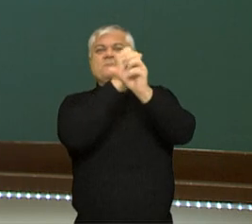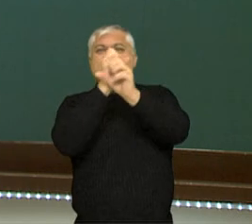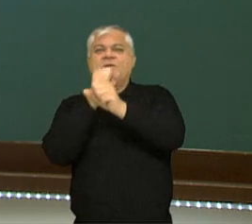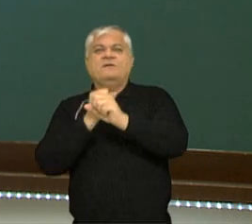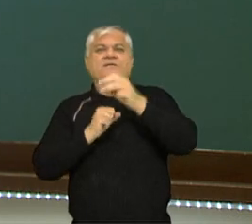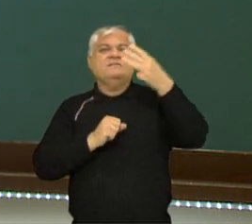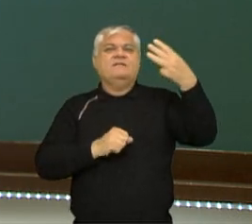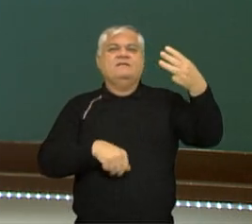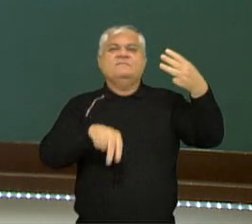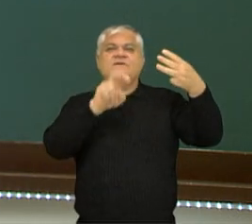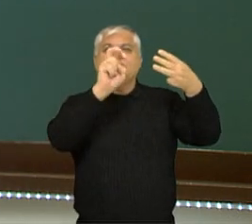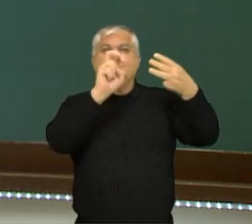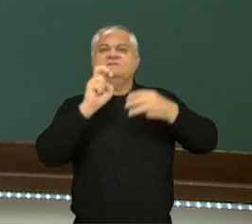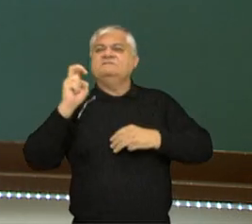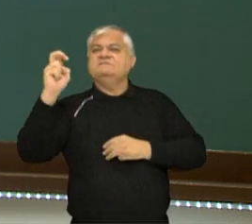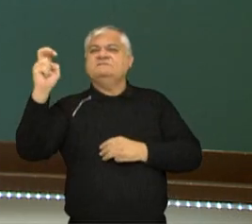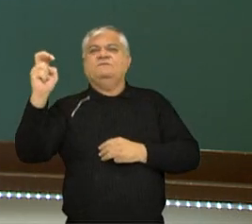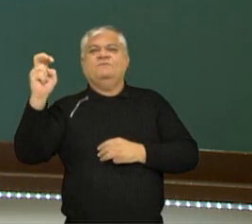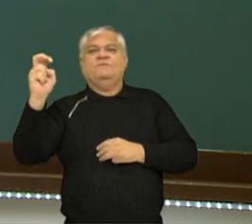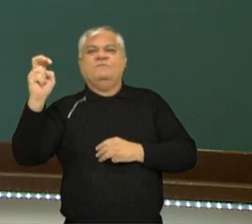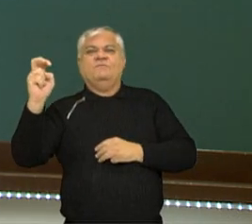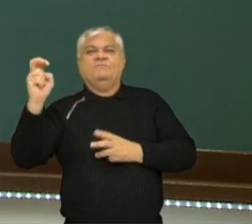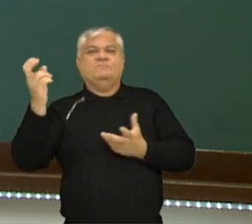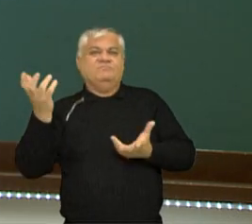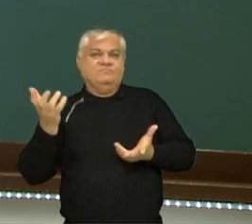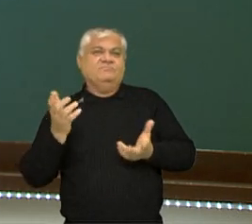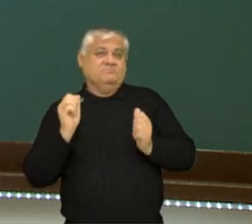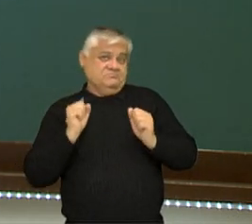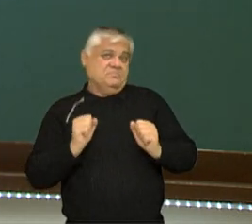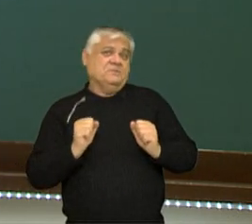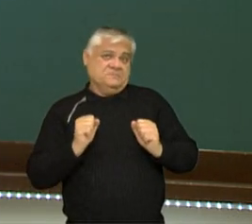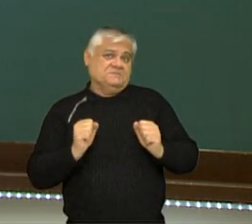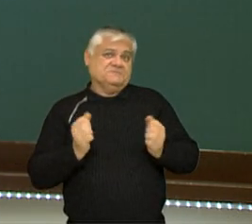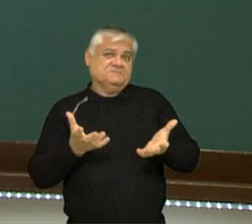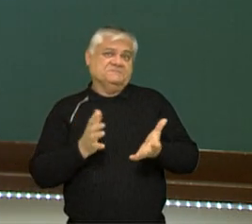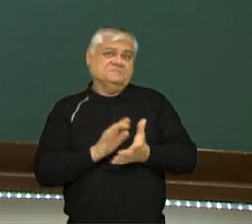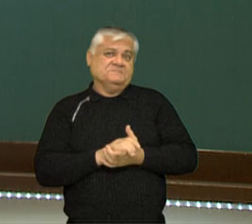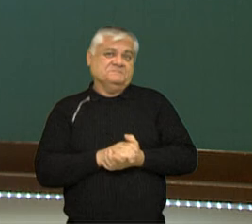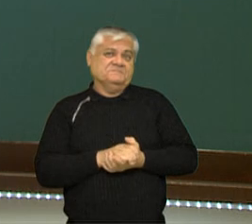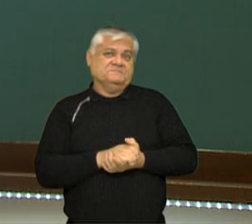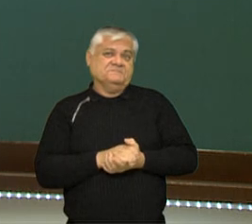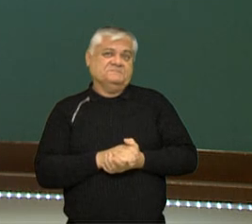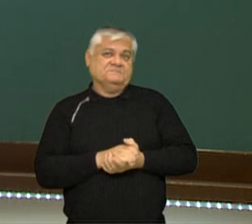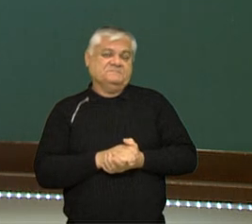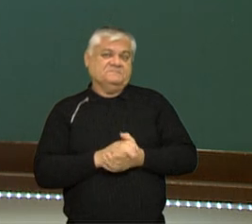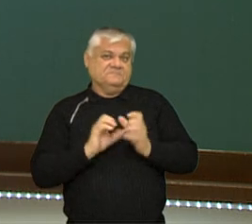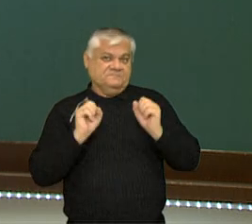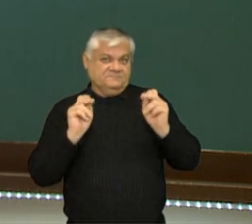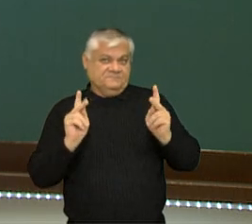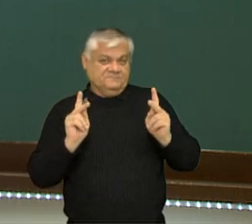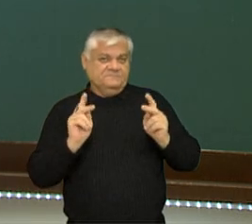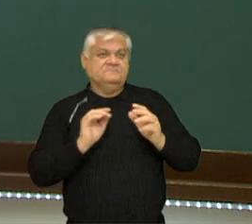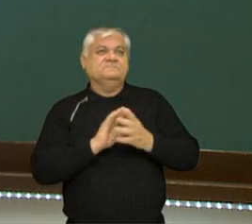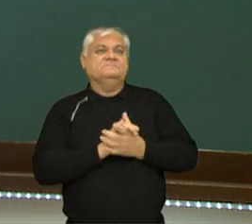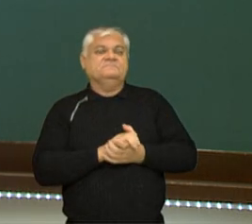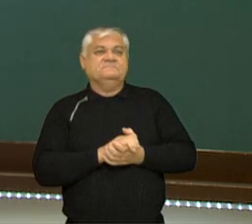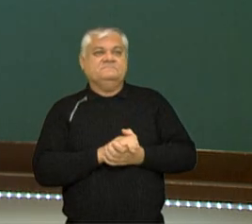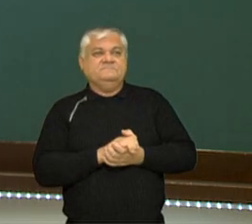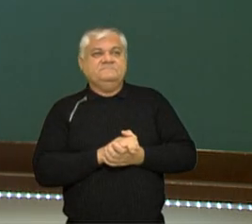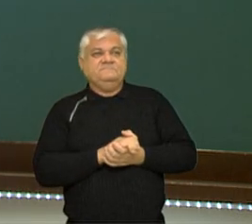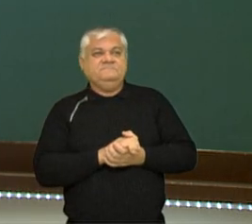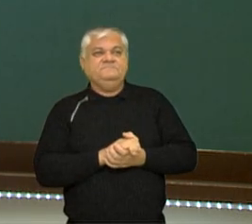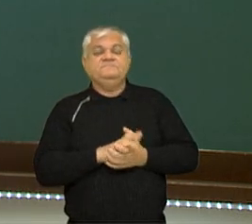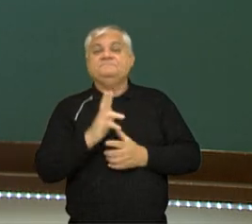expoentes, 3 mais 2, que é 5. Poderia ter resolvido assim também, ok? Eu só